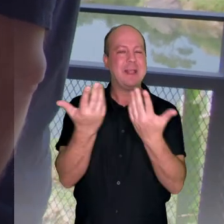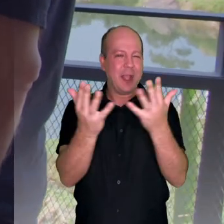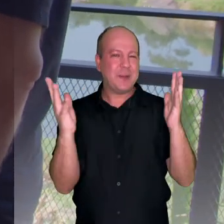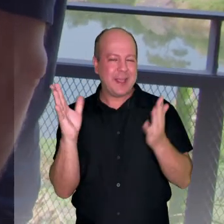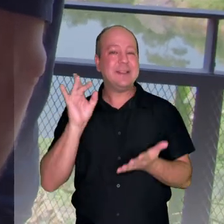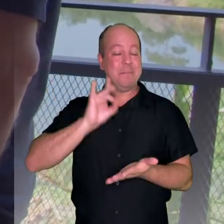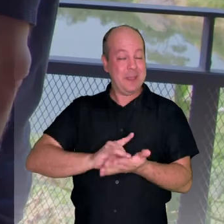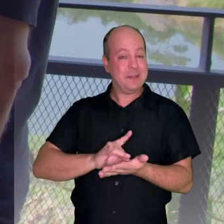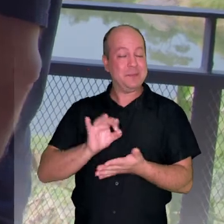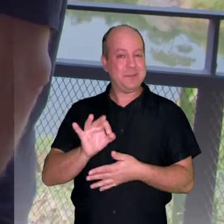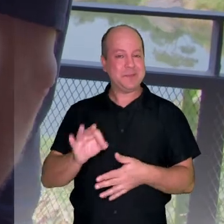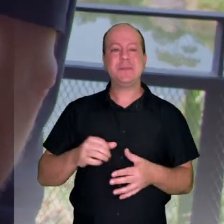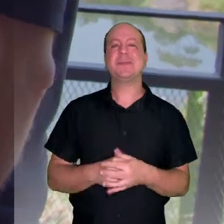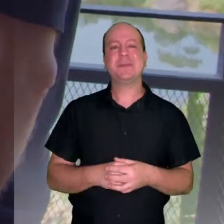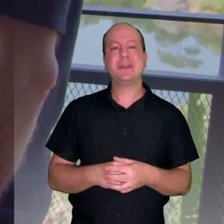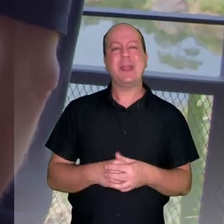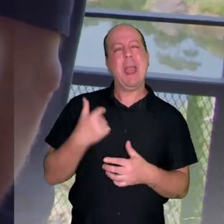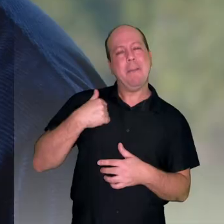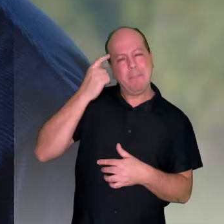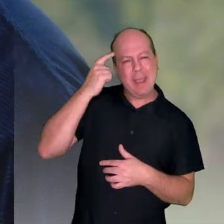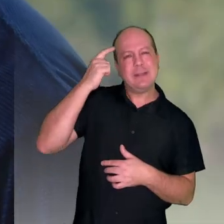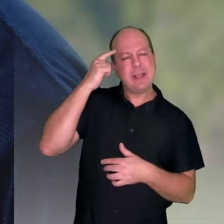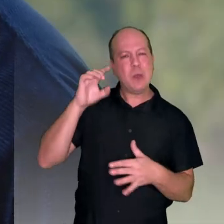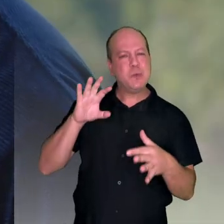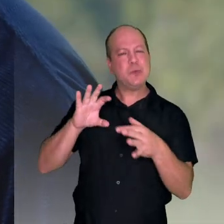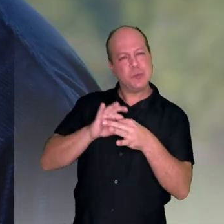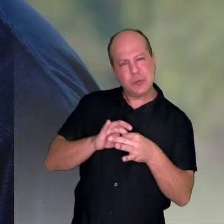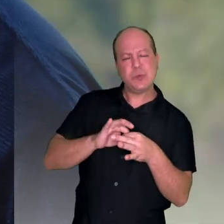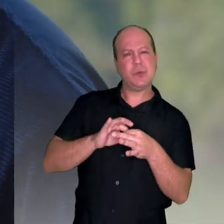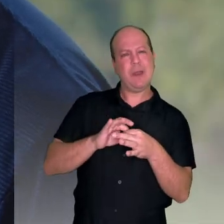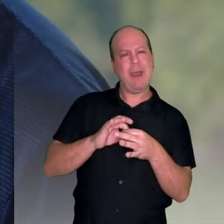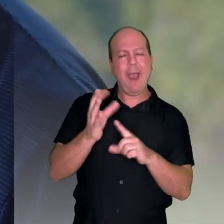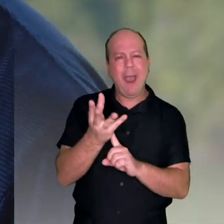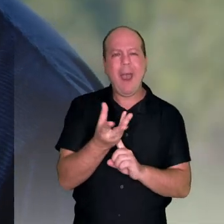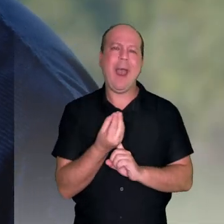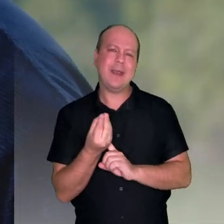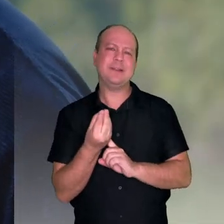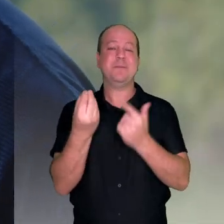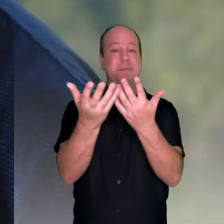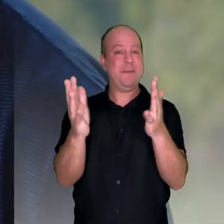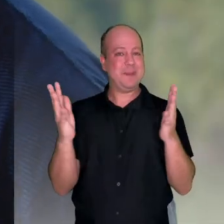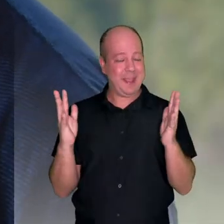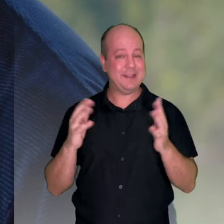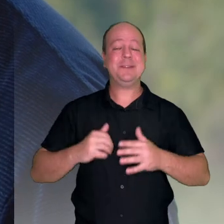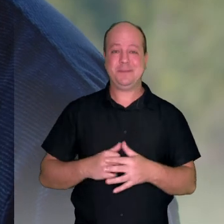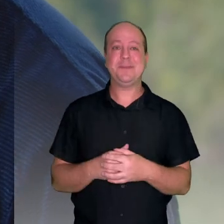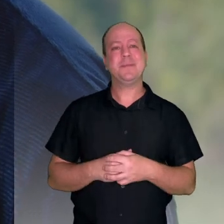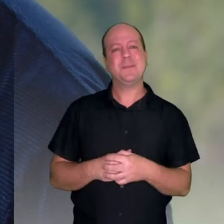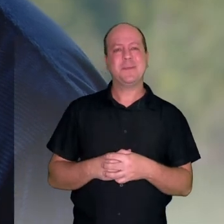elementos da natureza mesmo, né? A gente pensar numa forma mais integrada de pensar a arte, né? A arte e meio